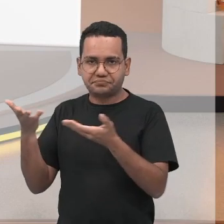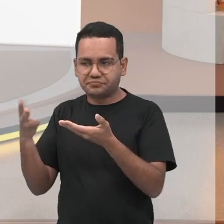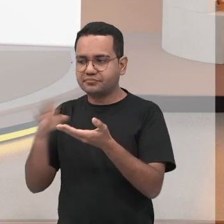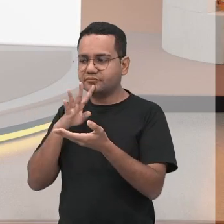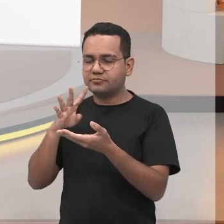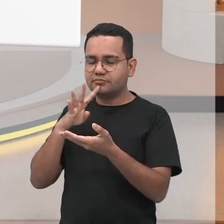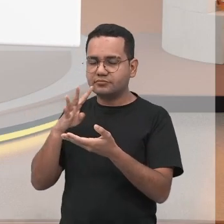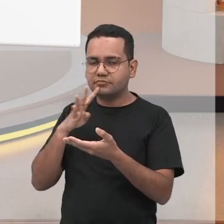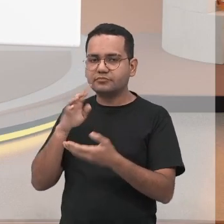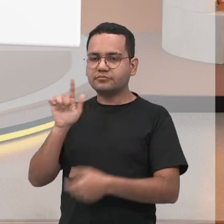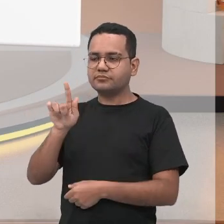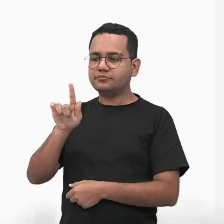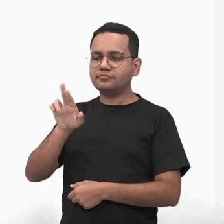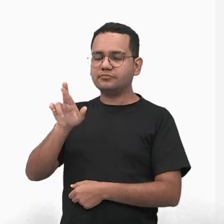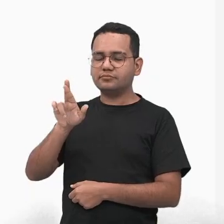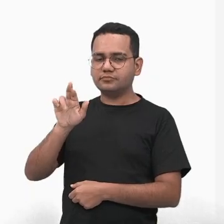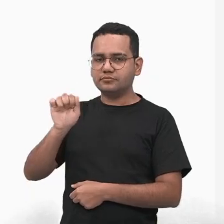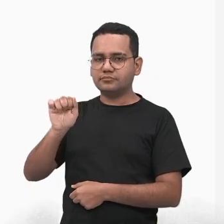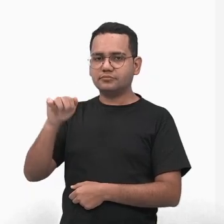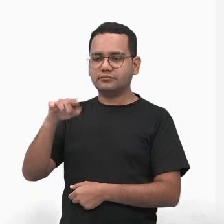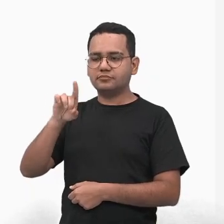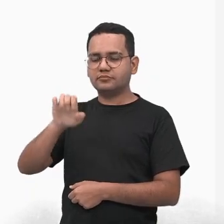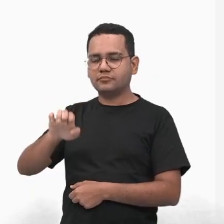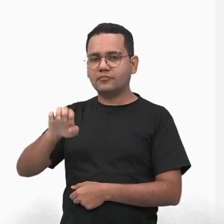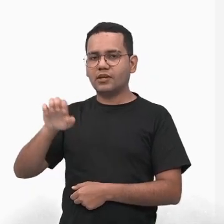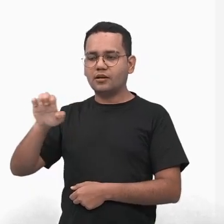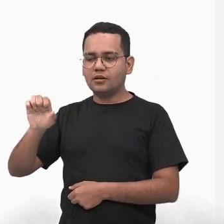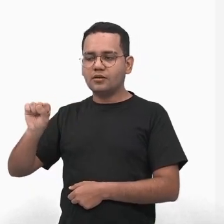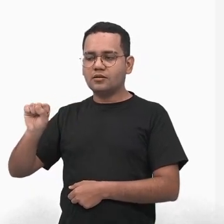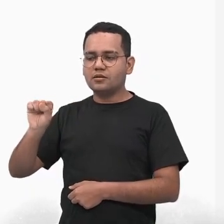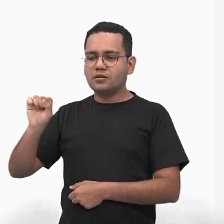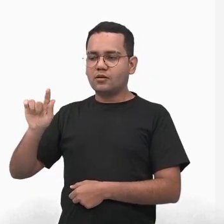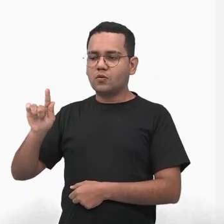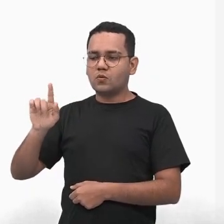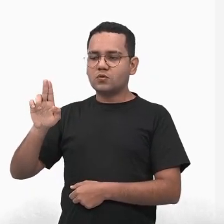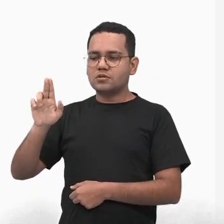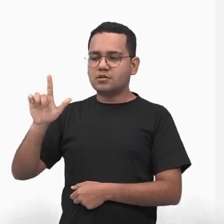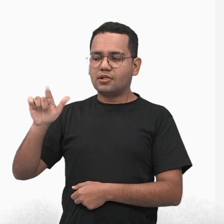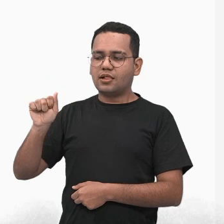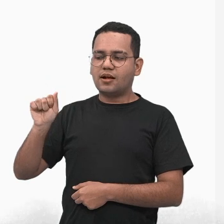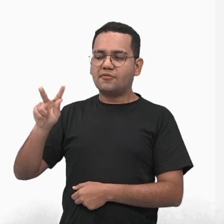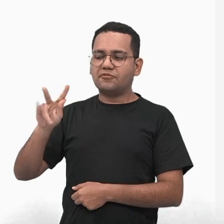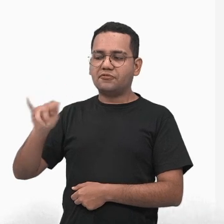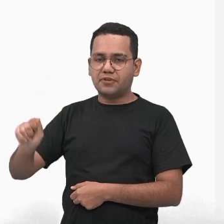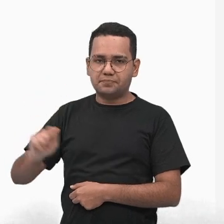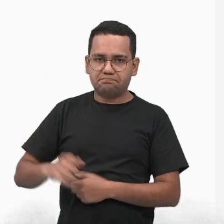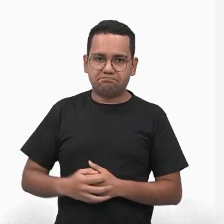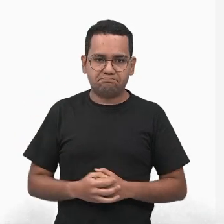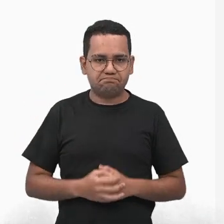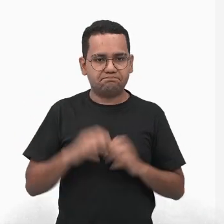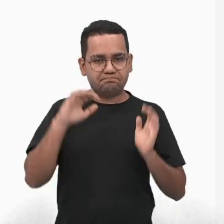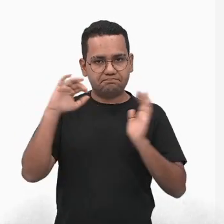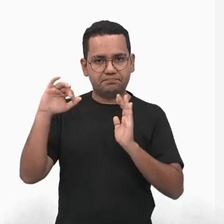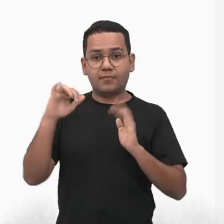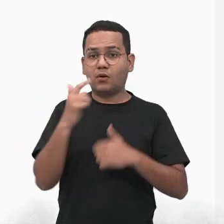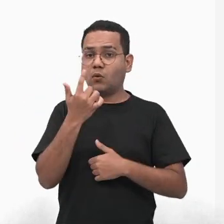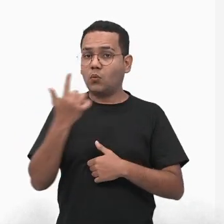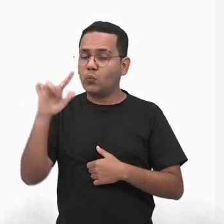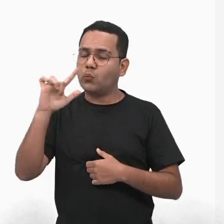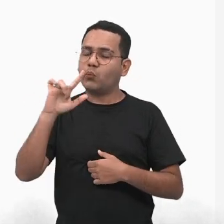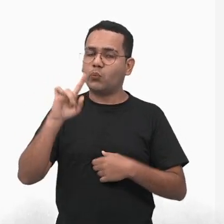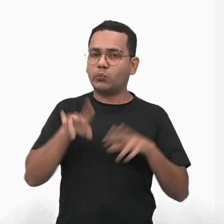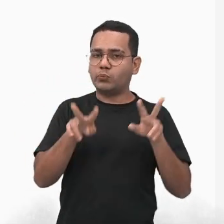Iugoslávia. Vamos adiante com o texto. Vamos lá, galerinha. Outro momento para a gente refletir em cima dessas questões é a